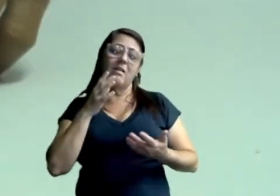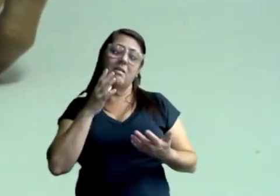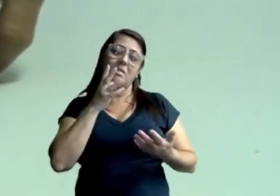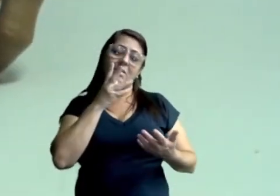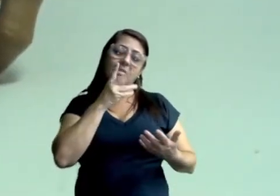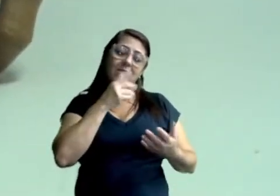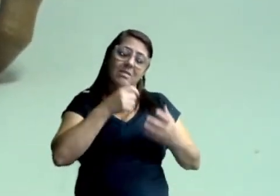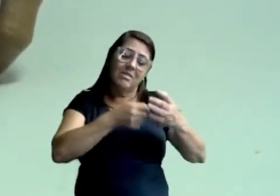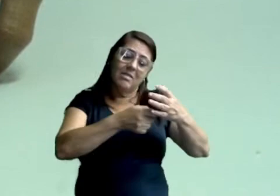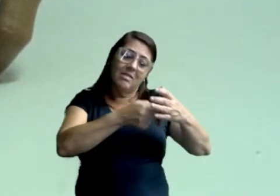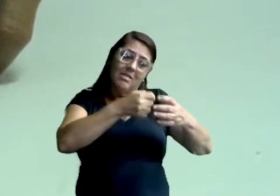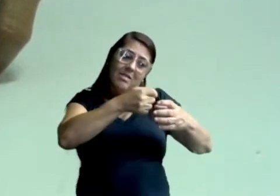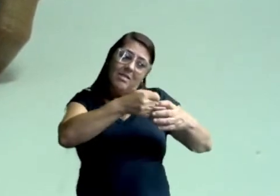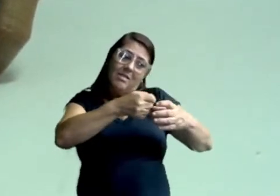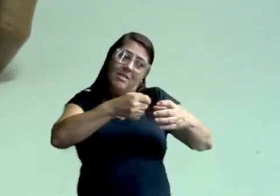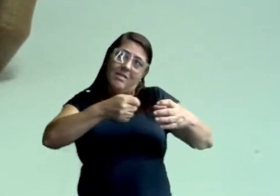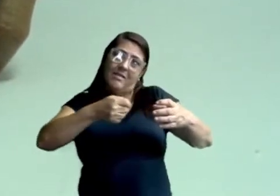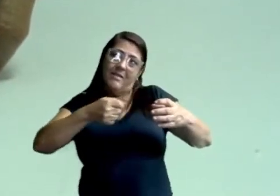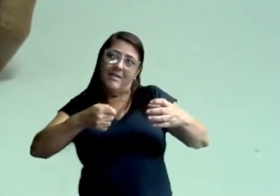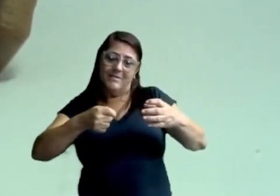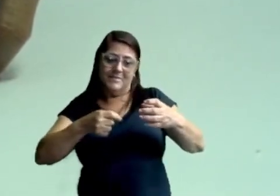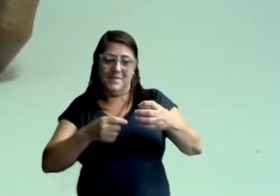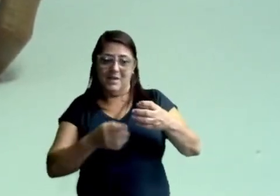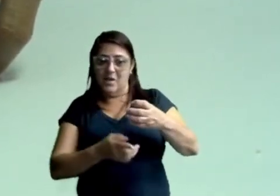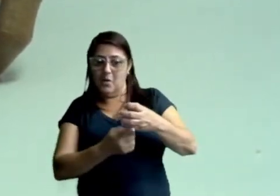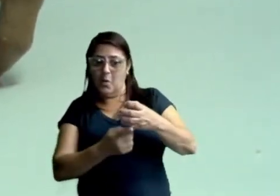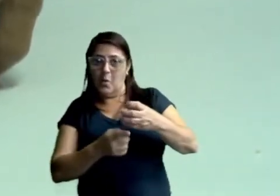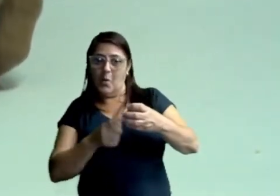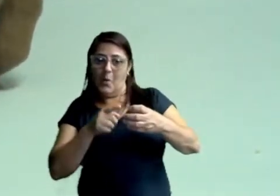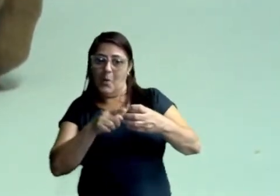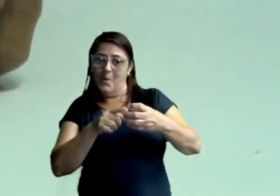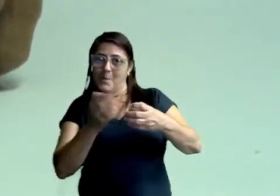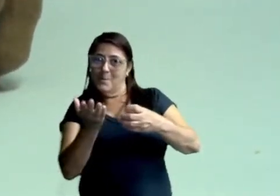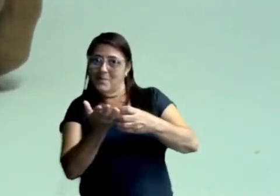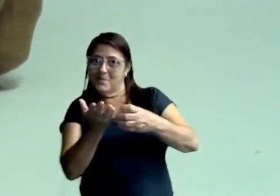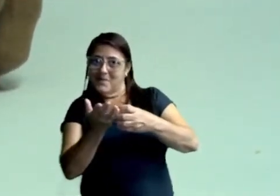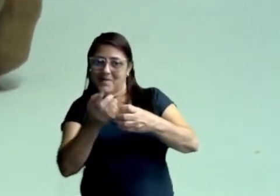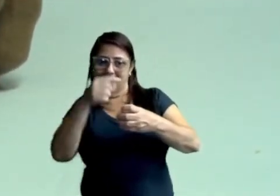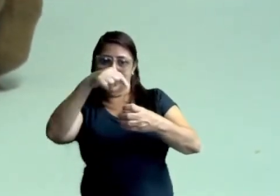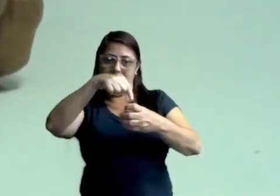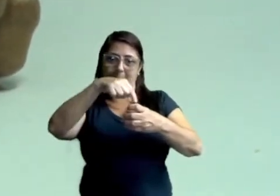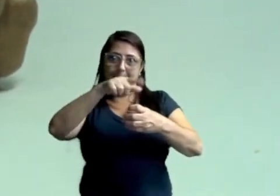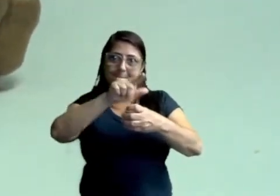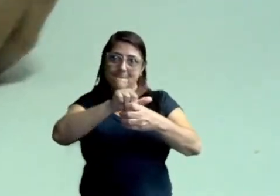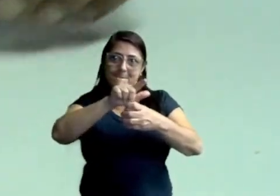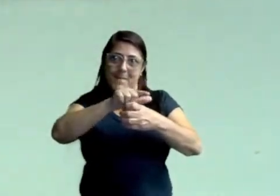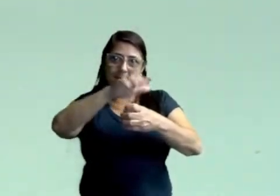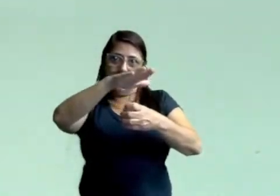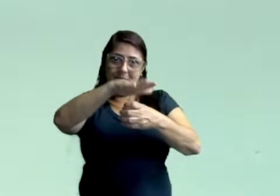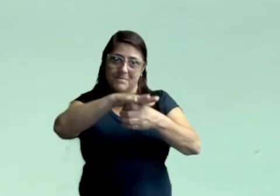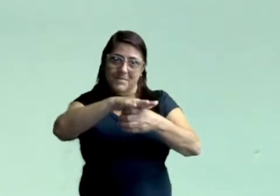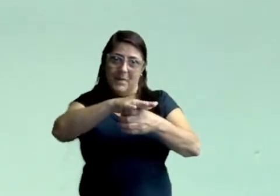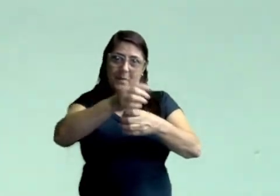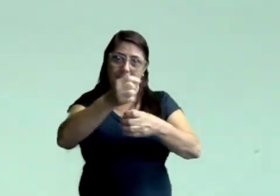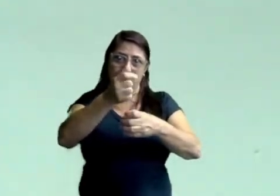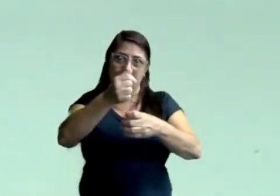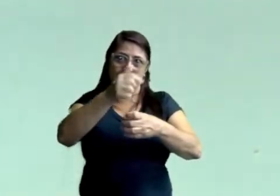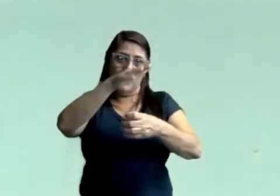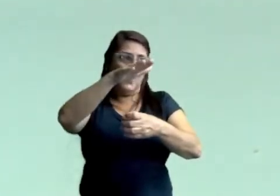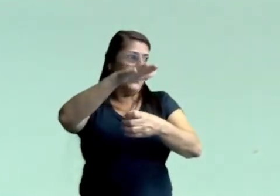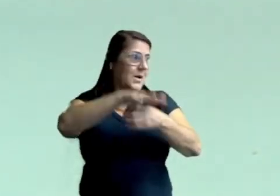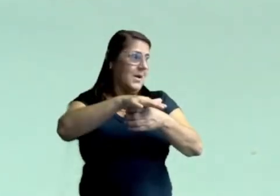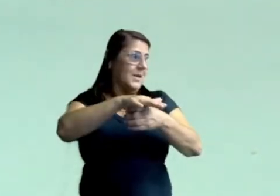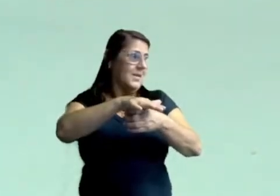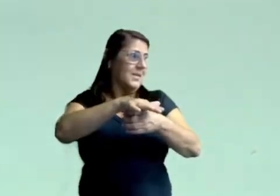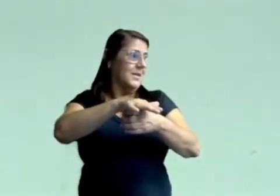devagar demais, ela vai com o papel. Porém, se eu puxar rápido, tá, o papel, ela tende a